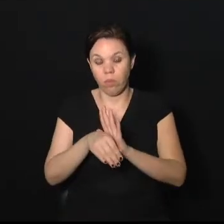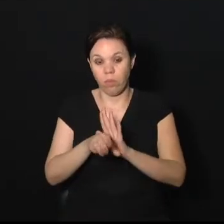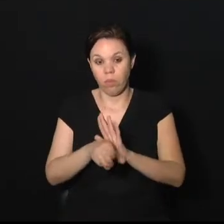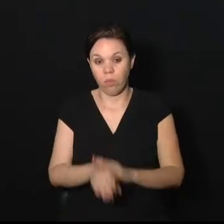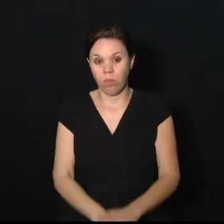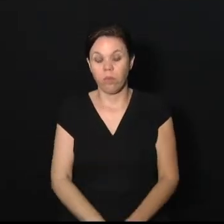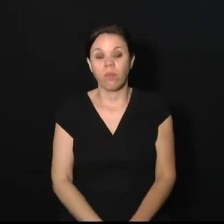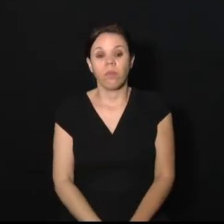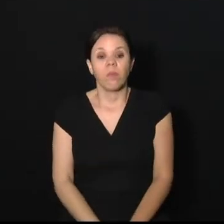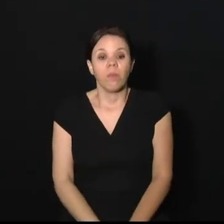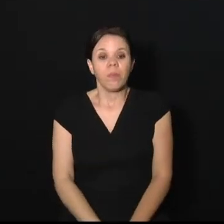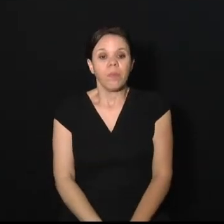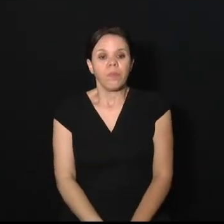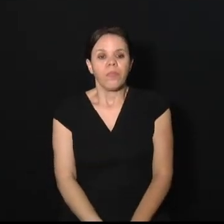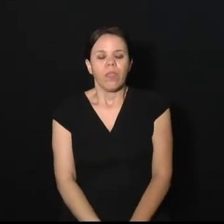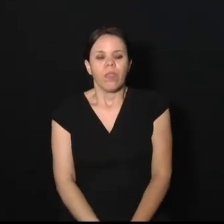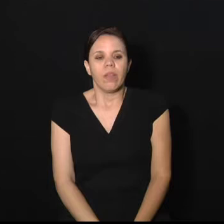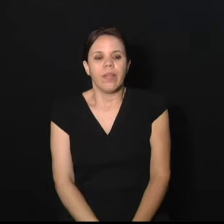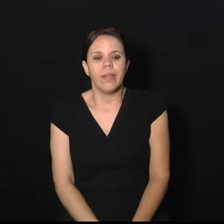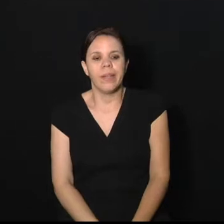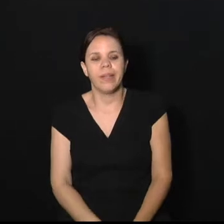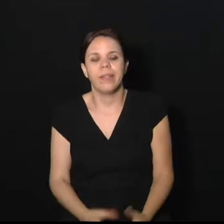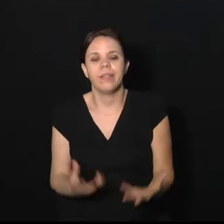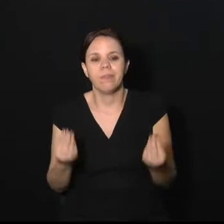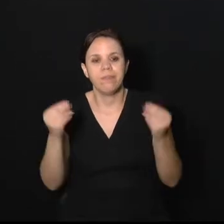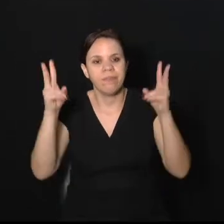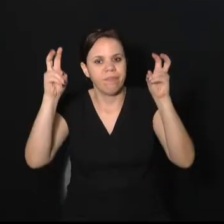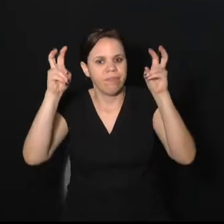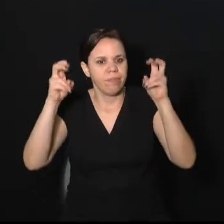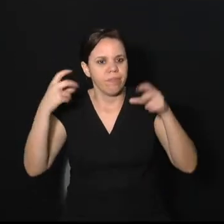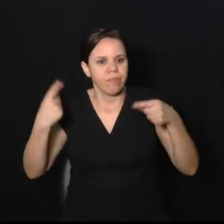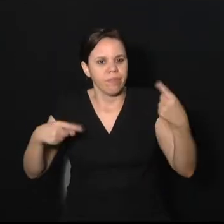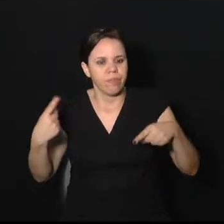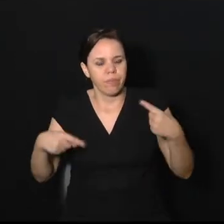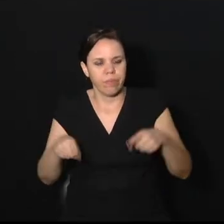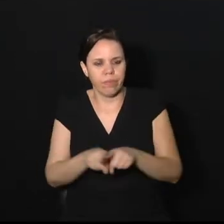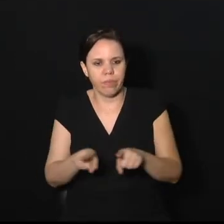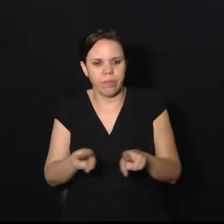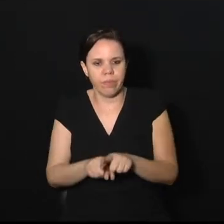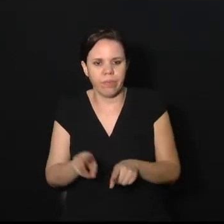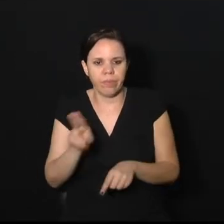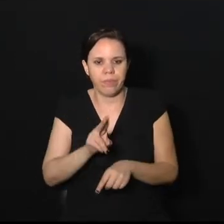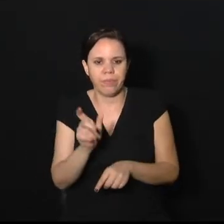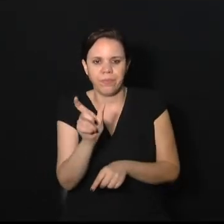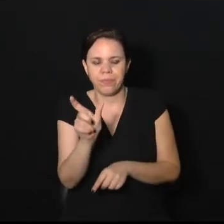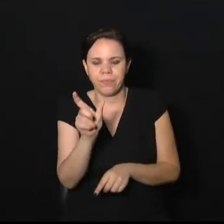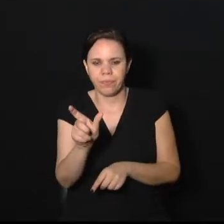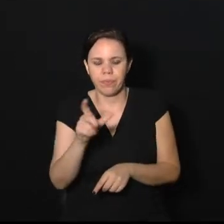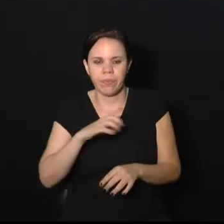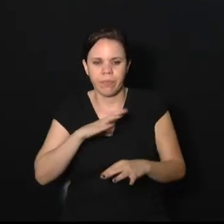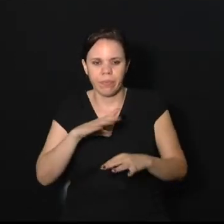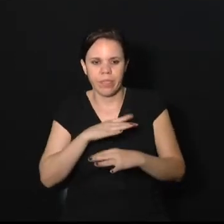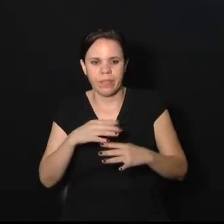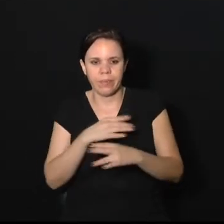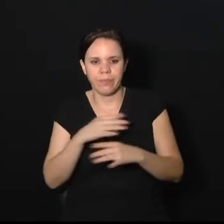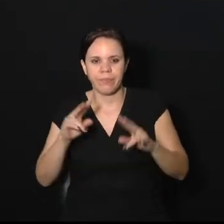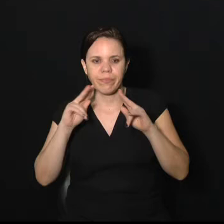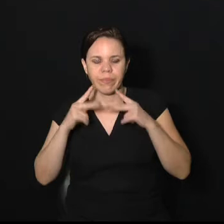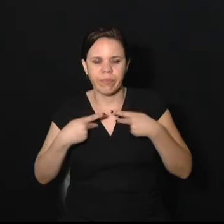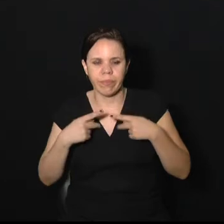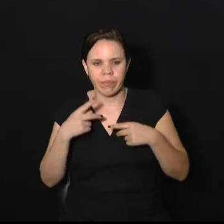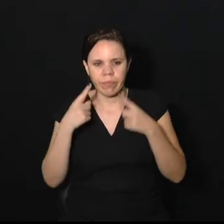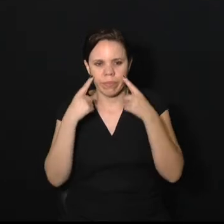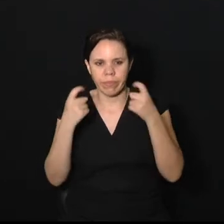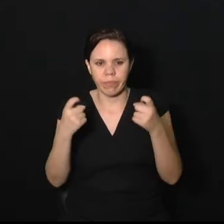né, tem muitas discussões também em relação, e muita gente também utilizando a palavra cidades humanas, que é muito interessante, né? Não é só